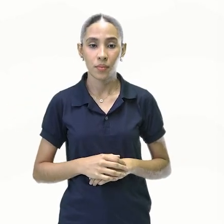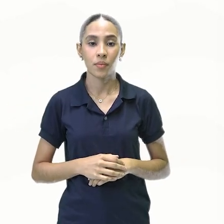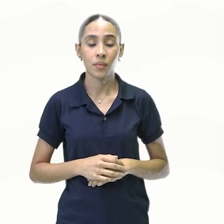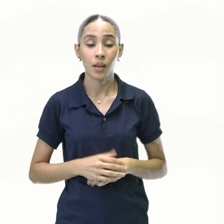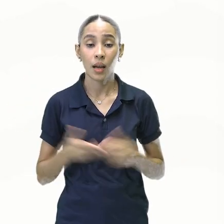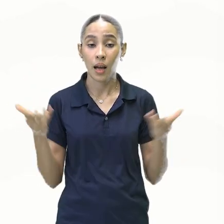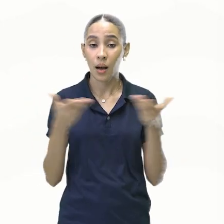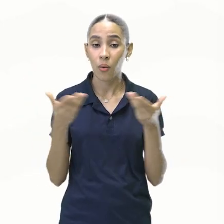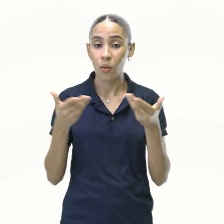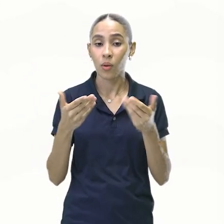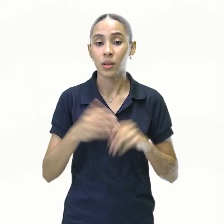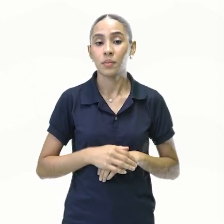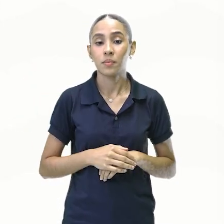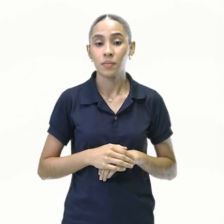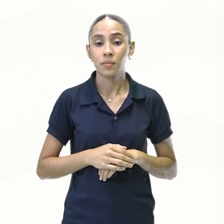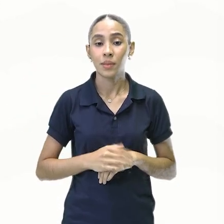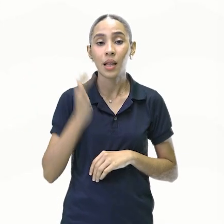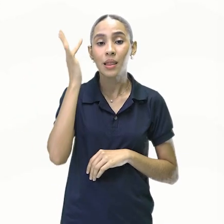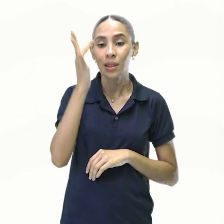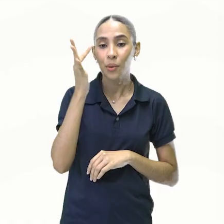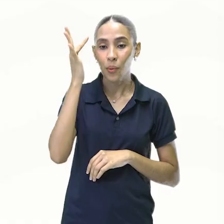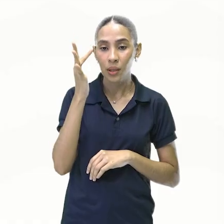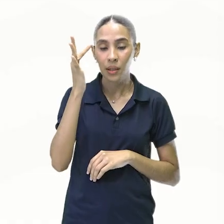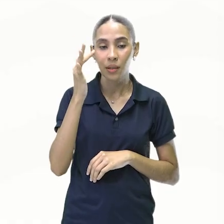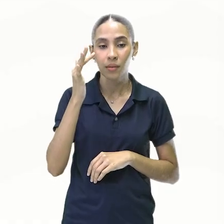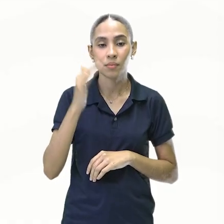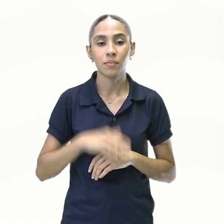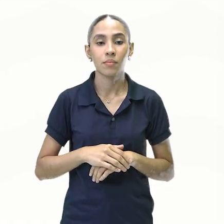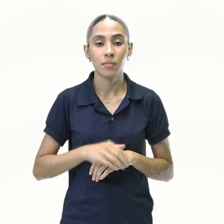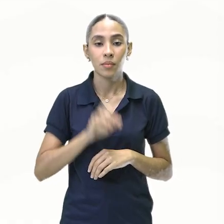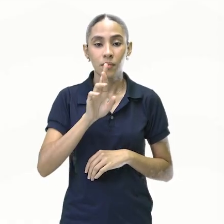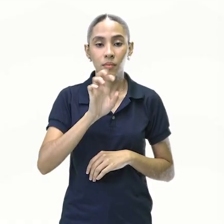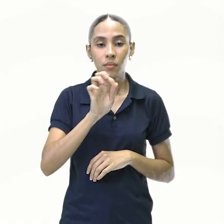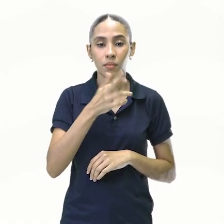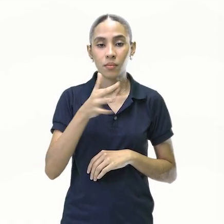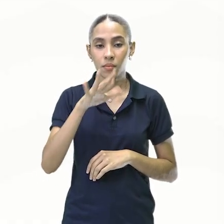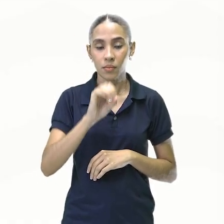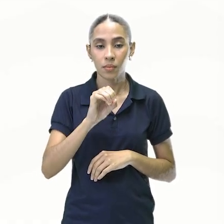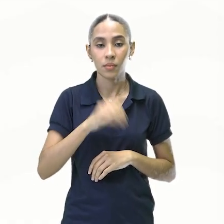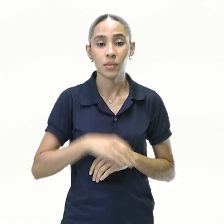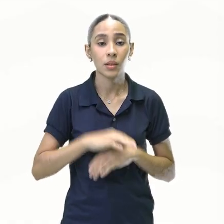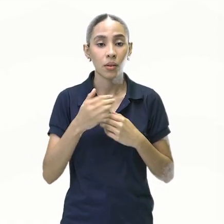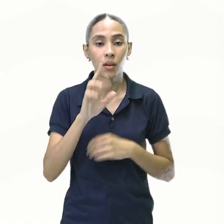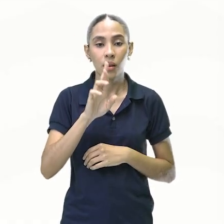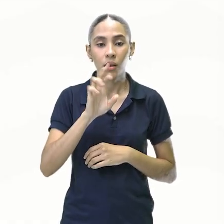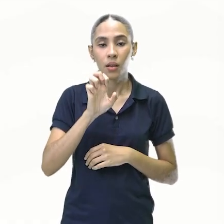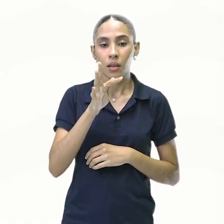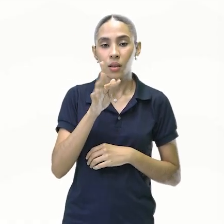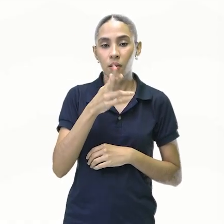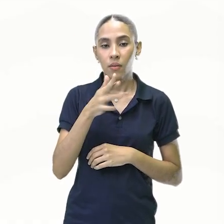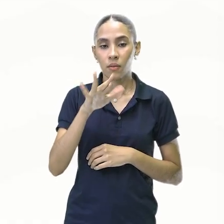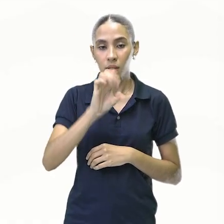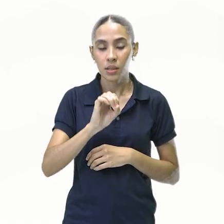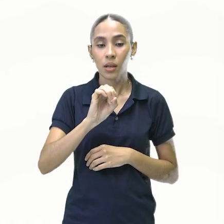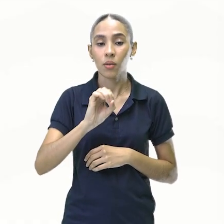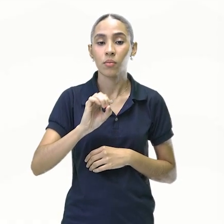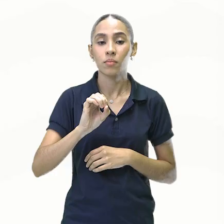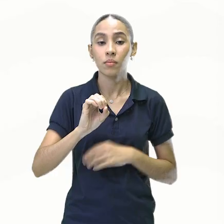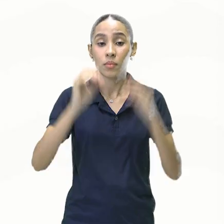agora vamos às leis que regem a refração. A refração de ondas obedece às duas leis que são,